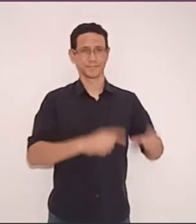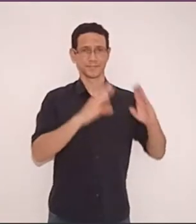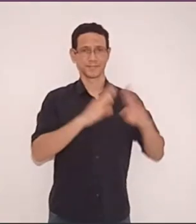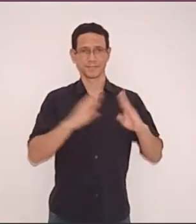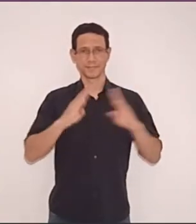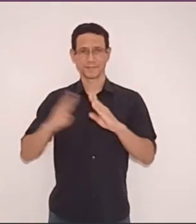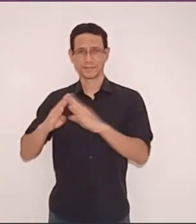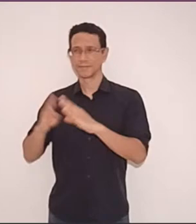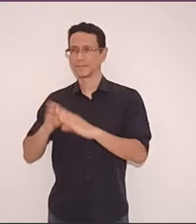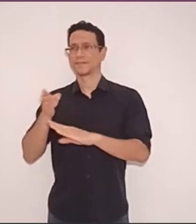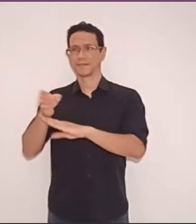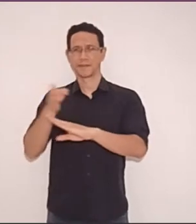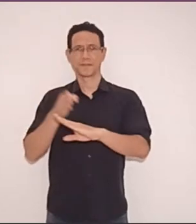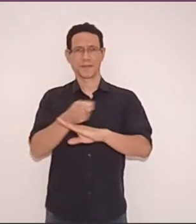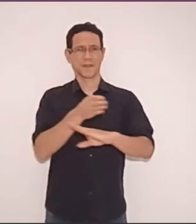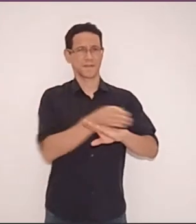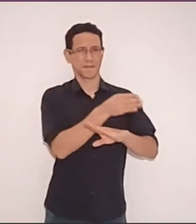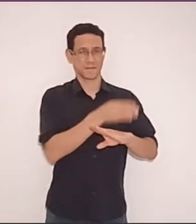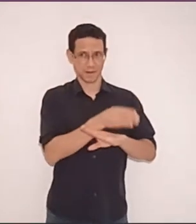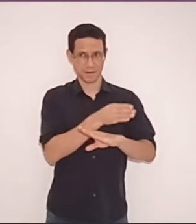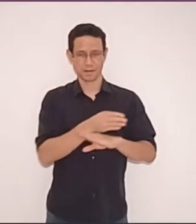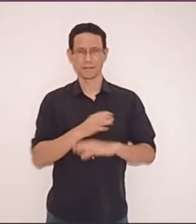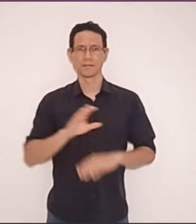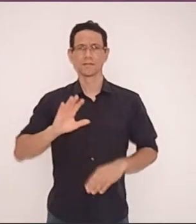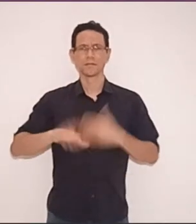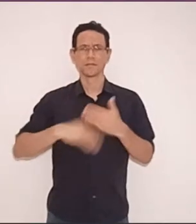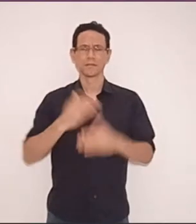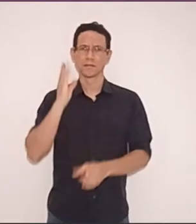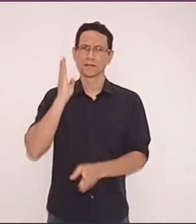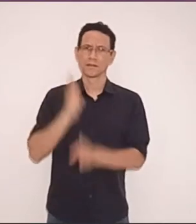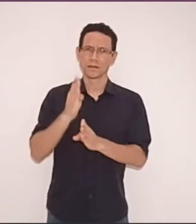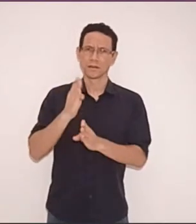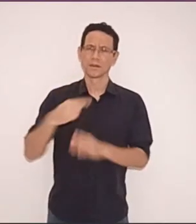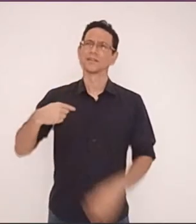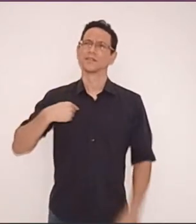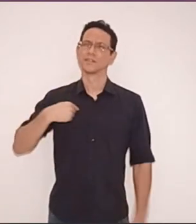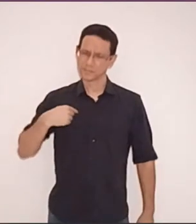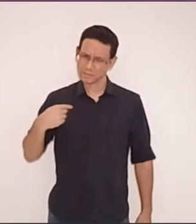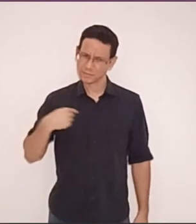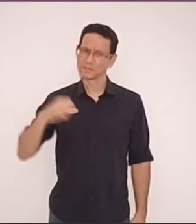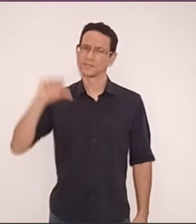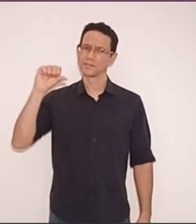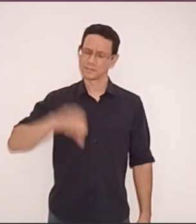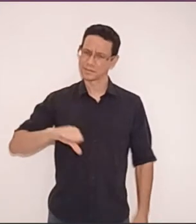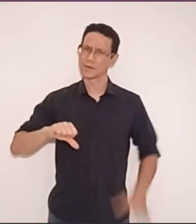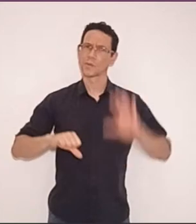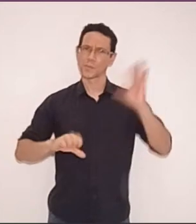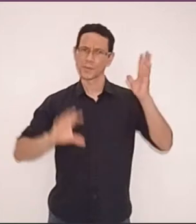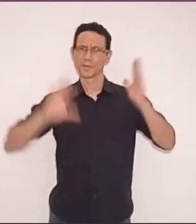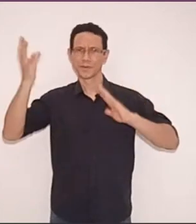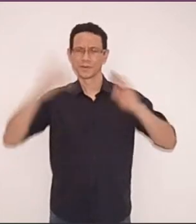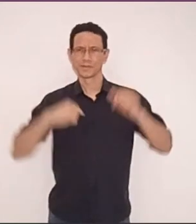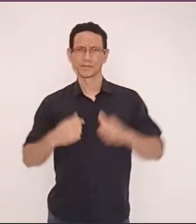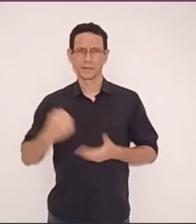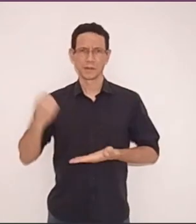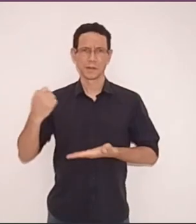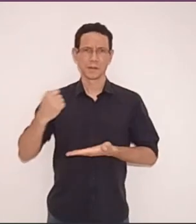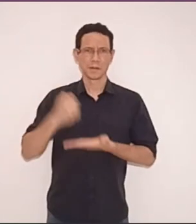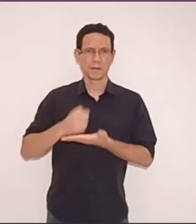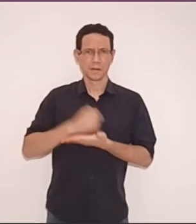só 2016 que eu fui perceber dessas violências das quais por exemplo era contratada não podia